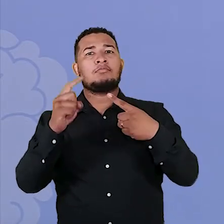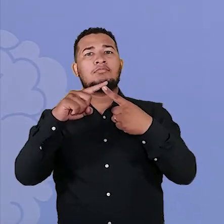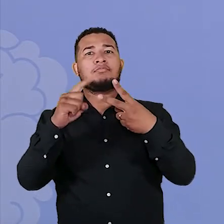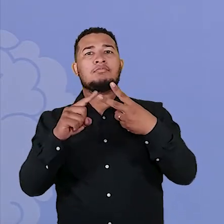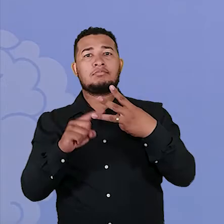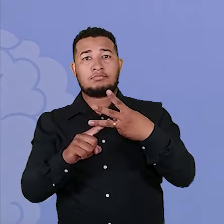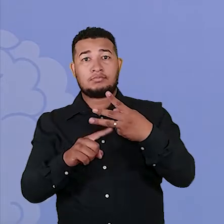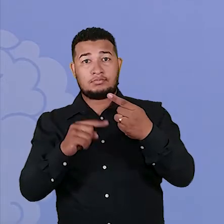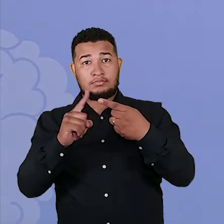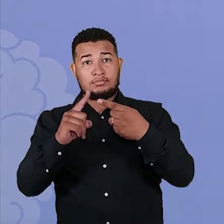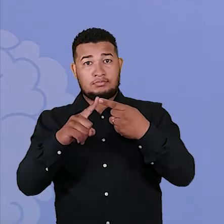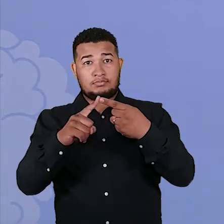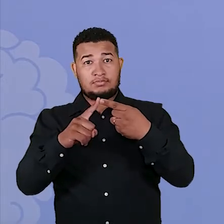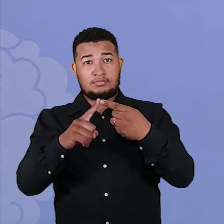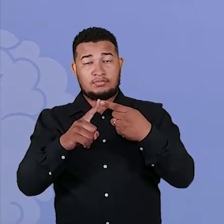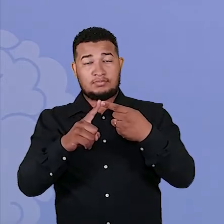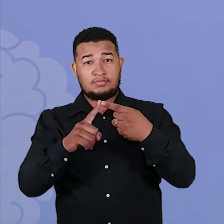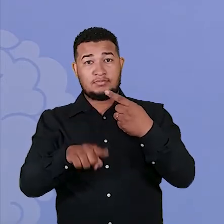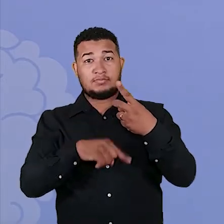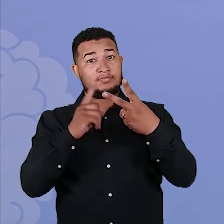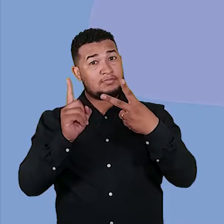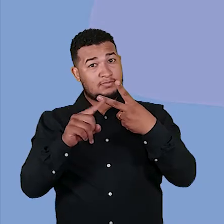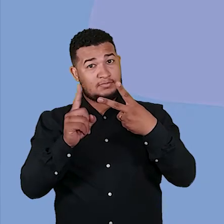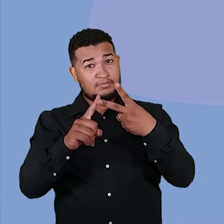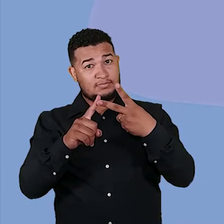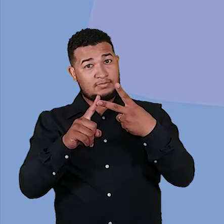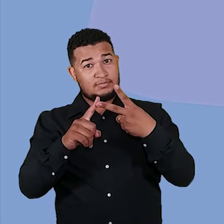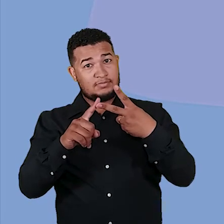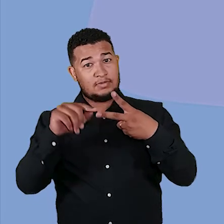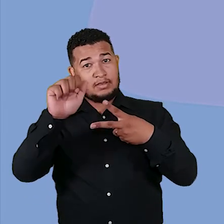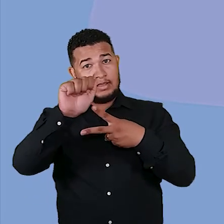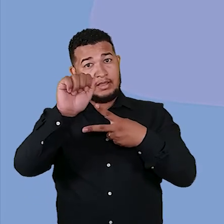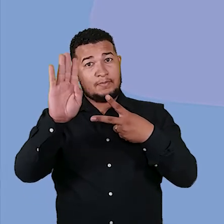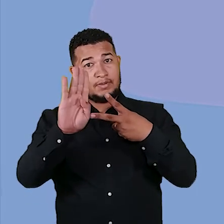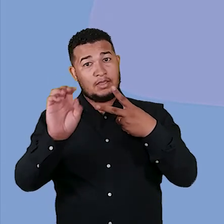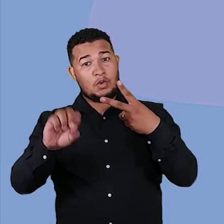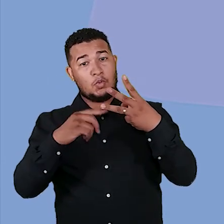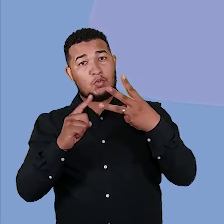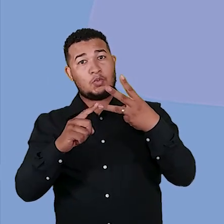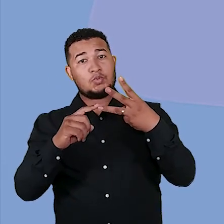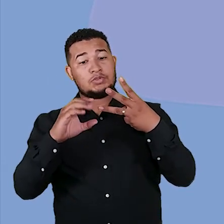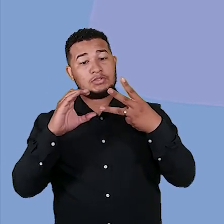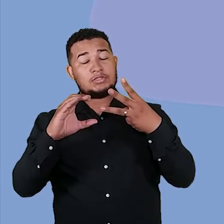lei que dita isso aí? Vamos lá. A, primeira lei de Newton. B,